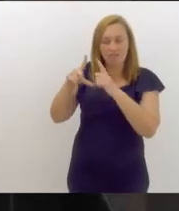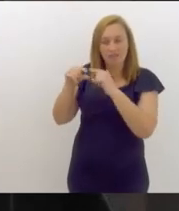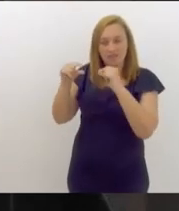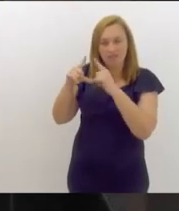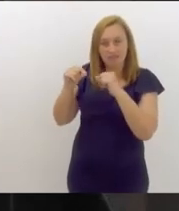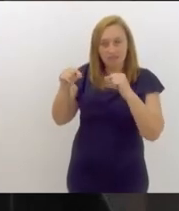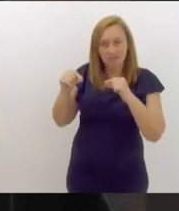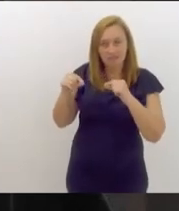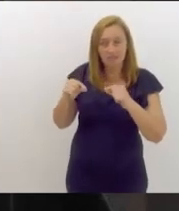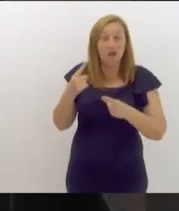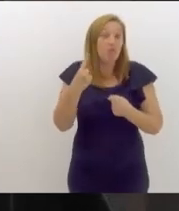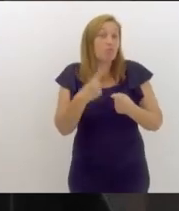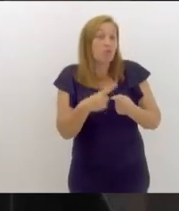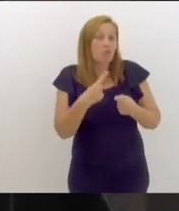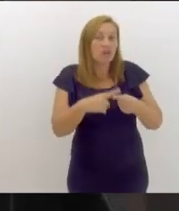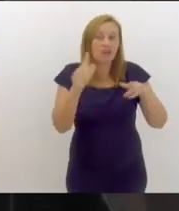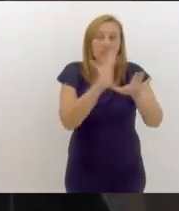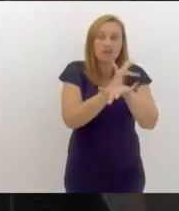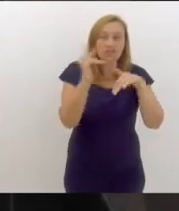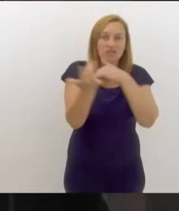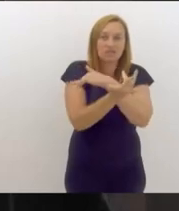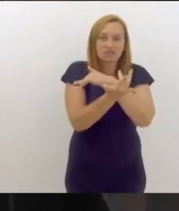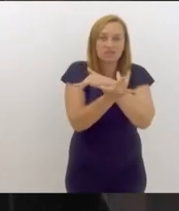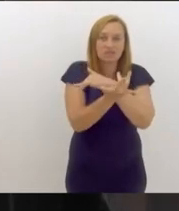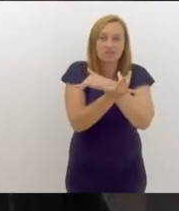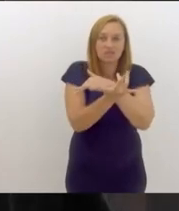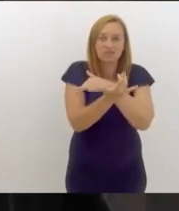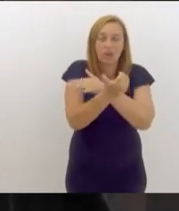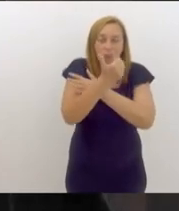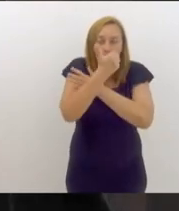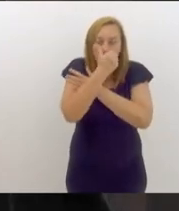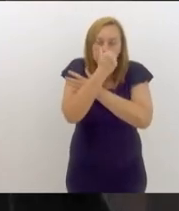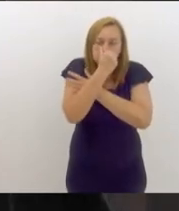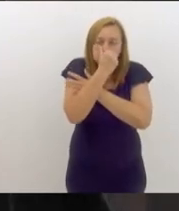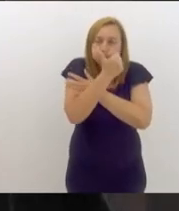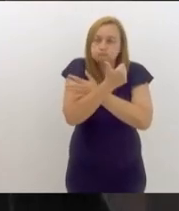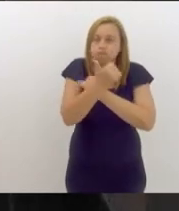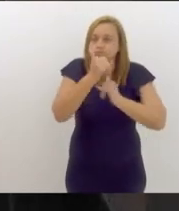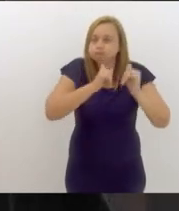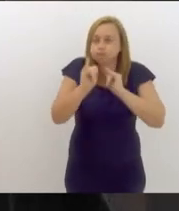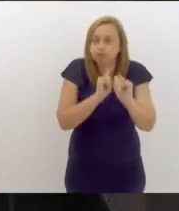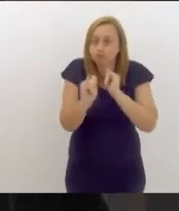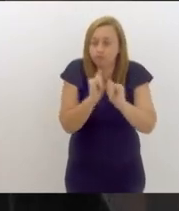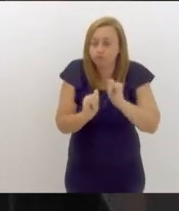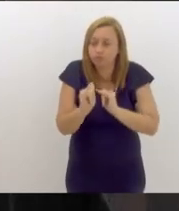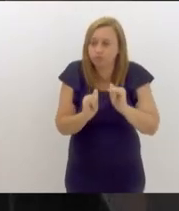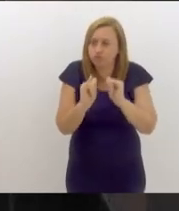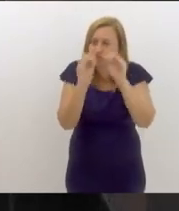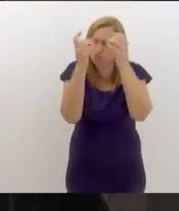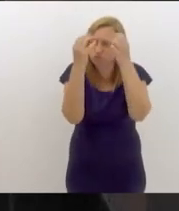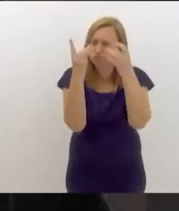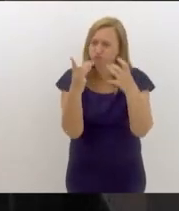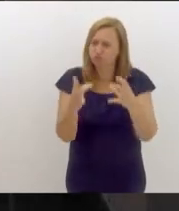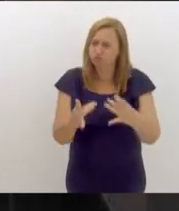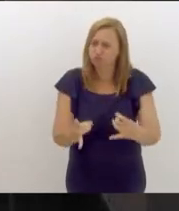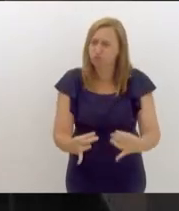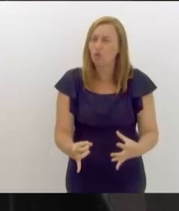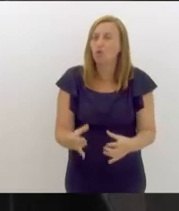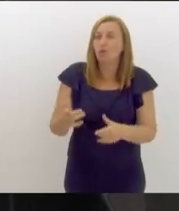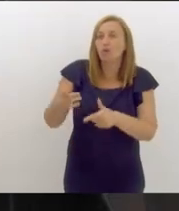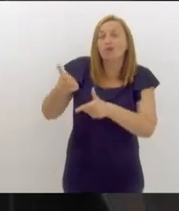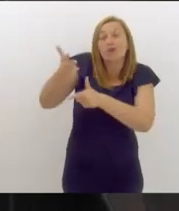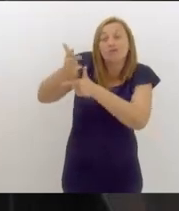isso porque as redes sociais estão recheadas de imagens de vídeos